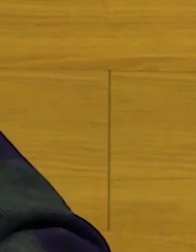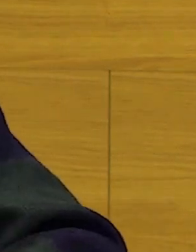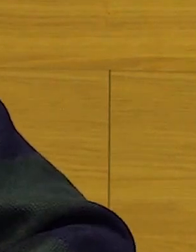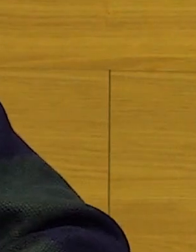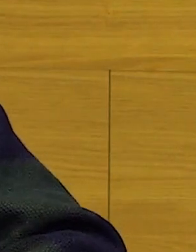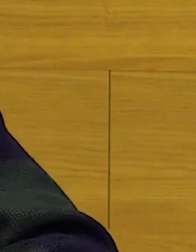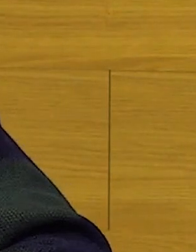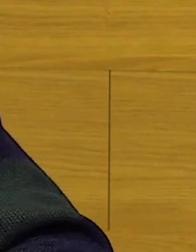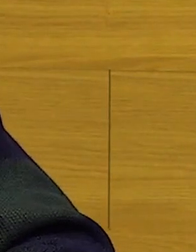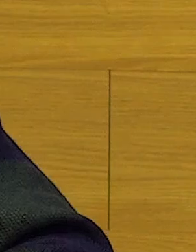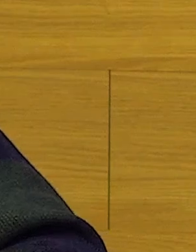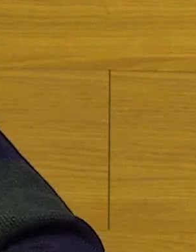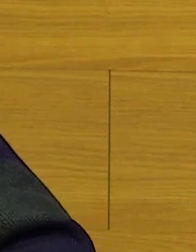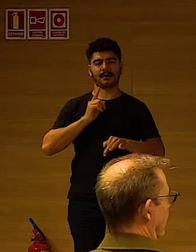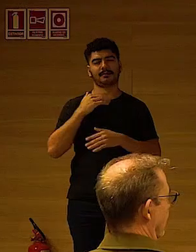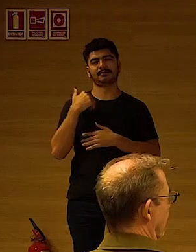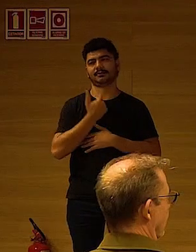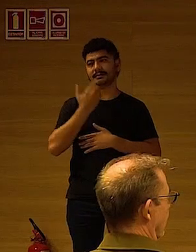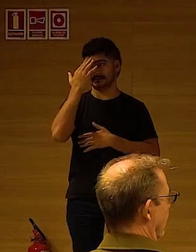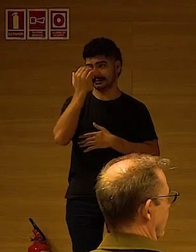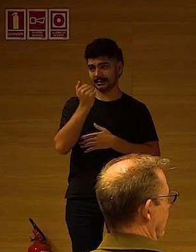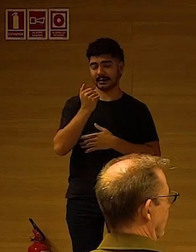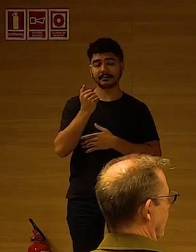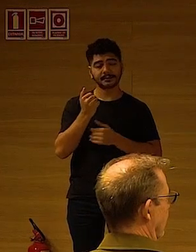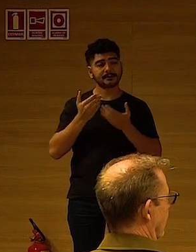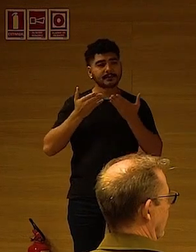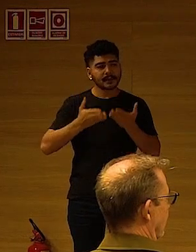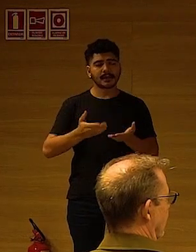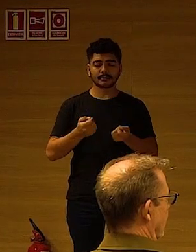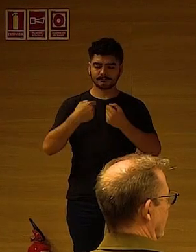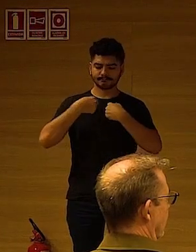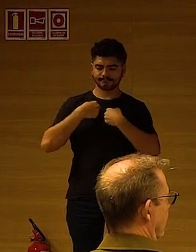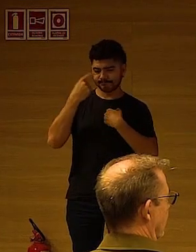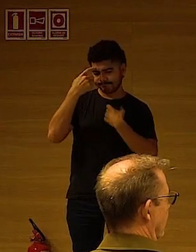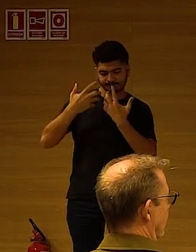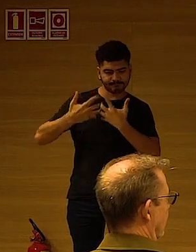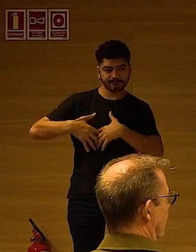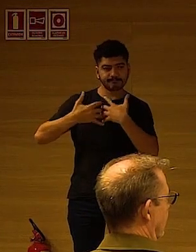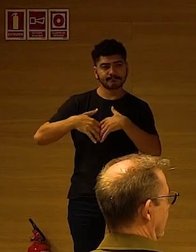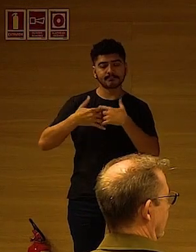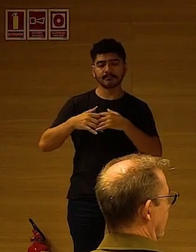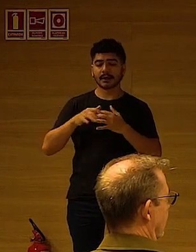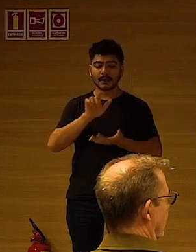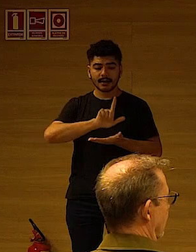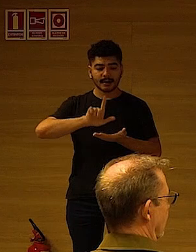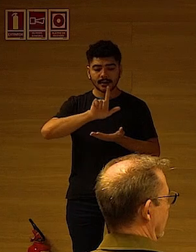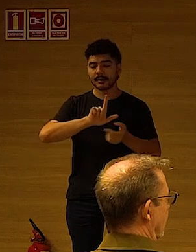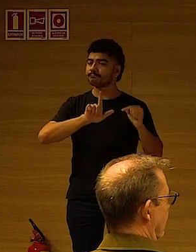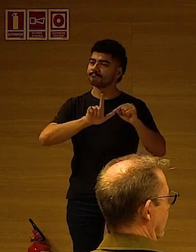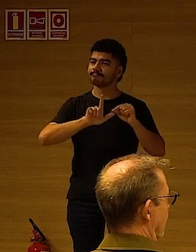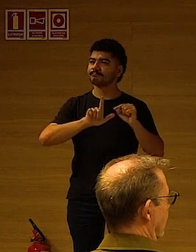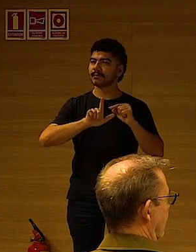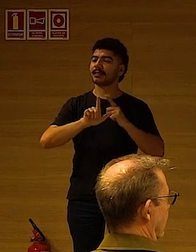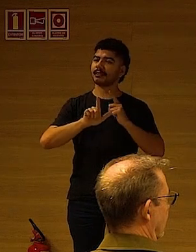ele terminará. E isso me faz sempre pensar que a magia da literatura, ela se